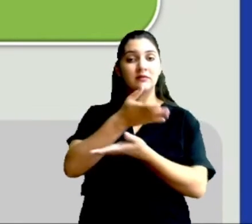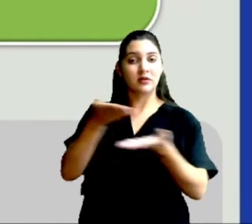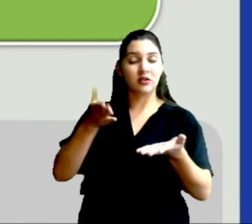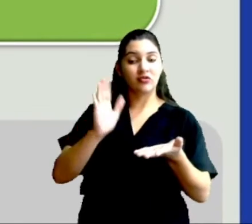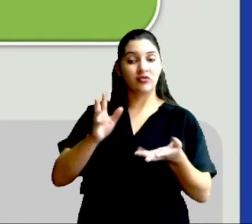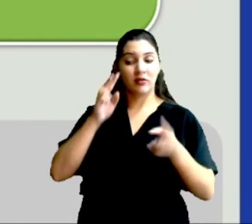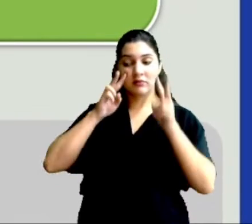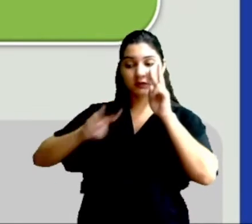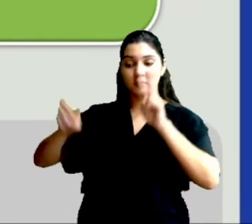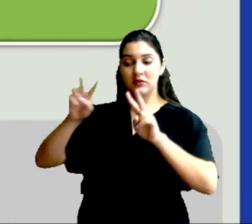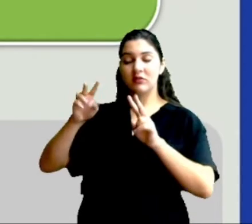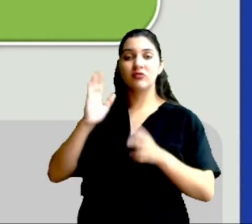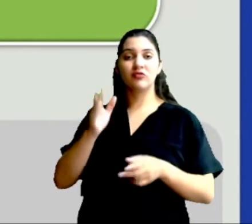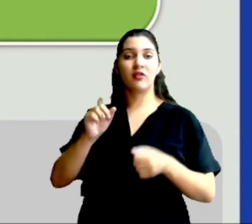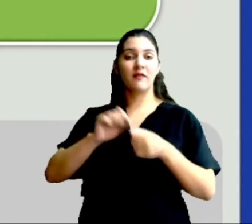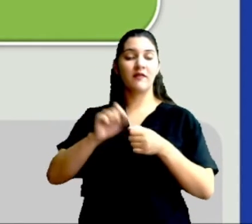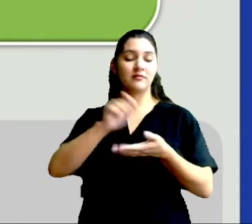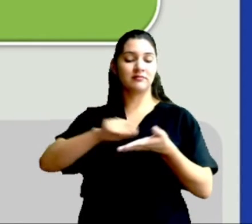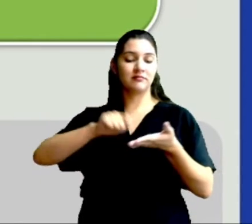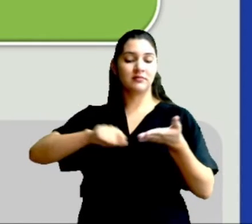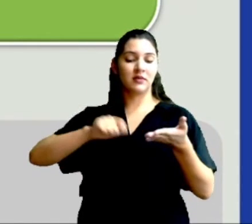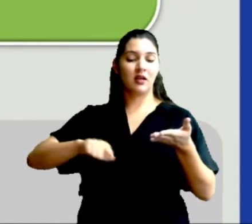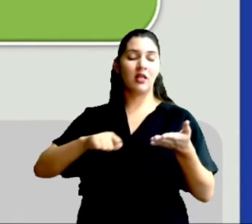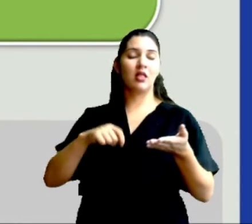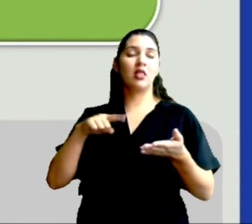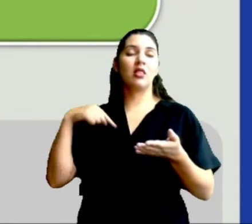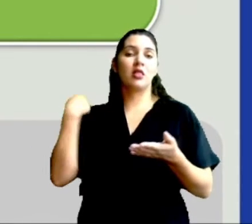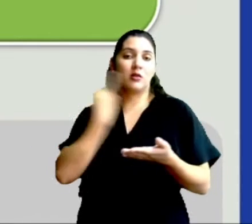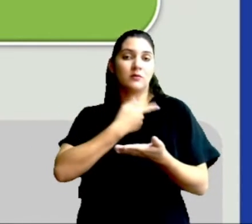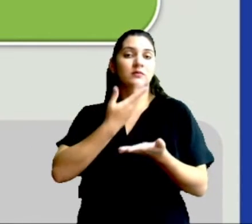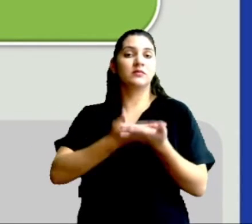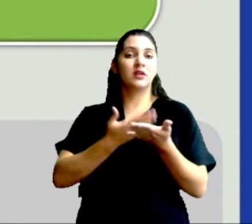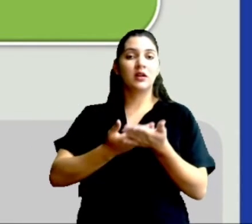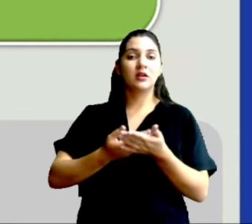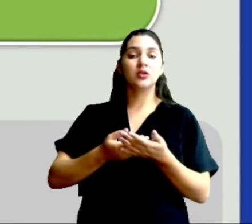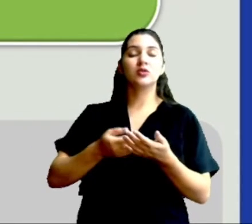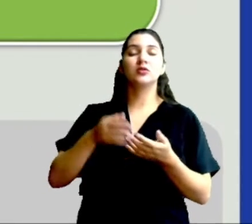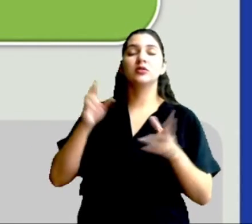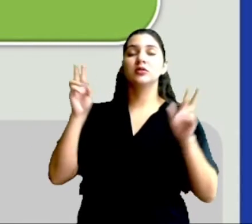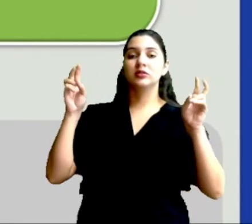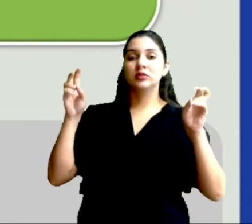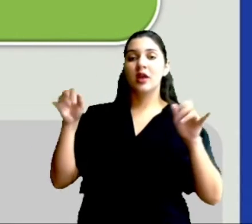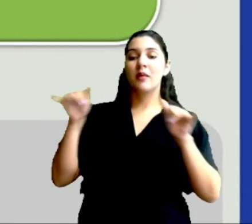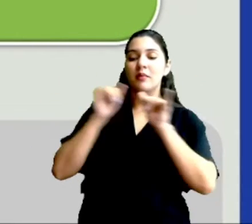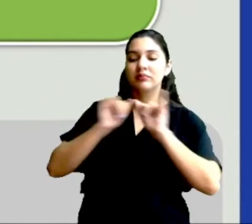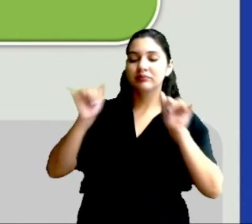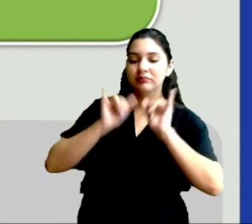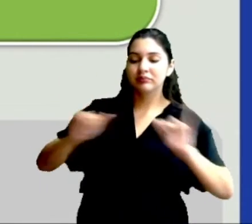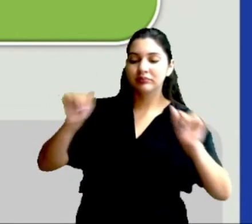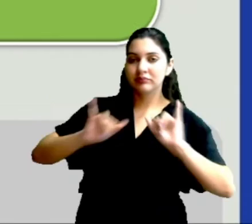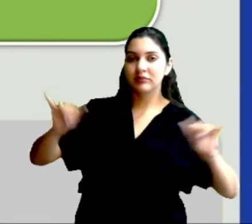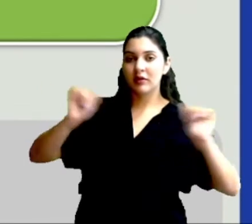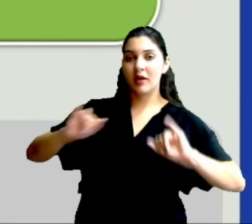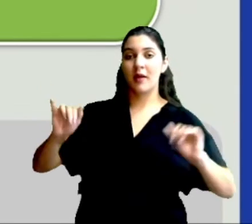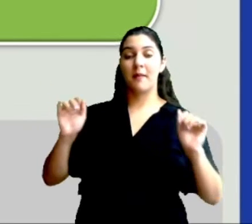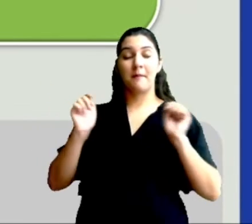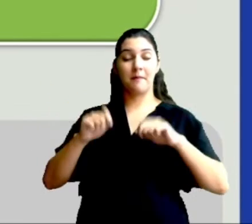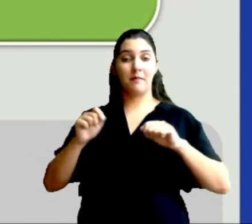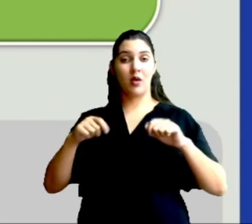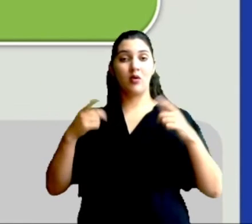já viu e já fez as suas anotações sobre a nossa aula, sobre publicidade, sobre campanha publicitária, você